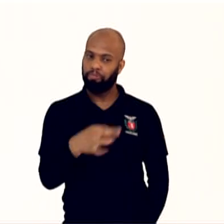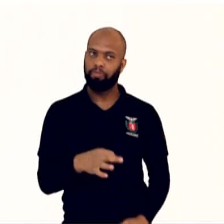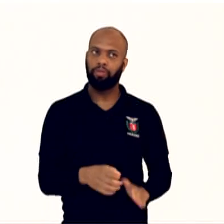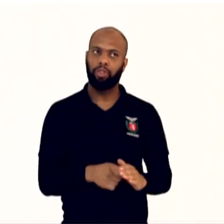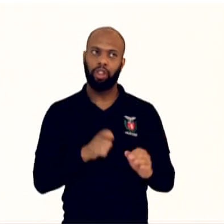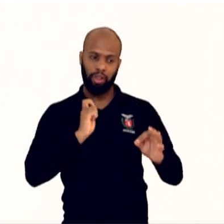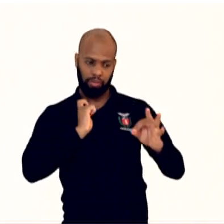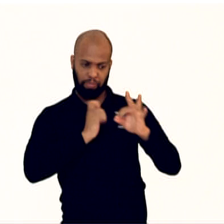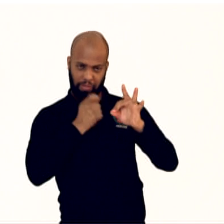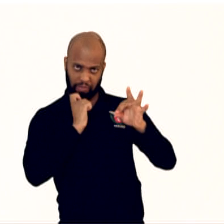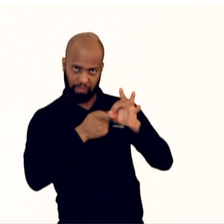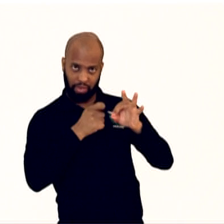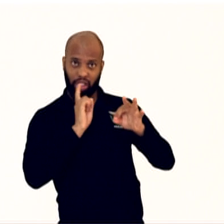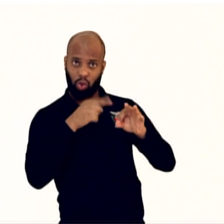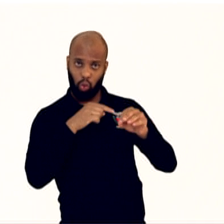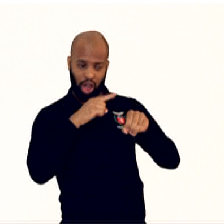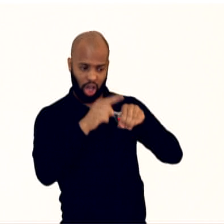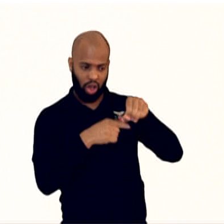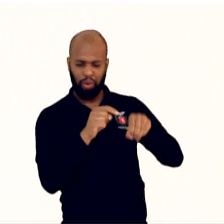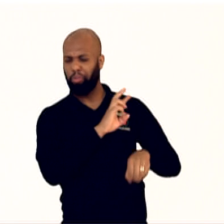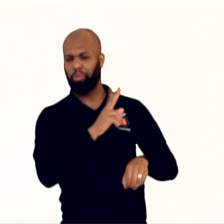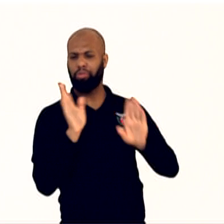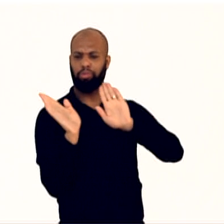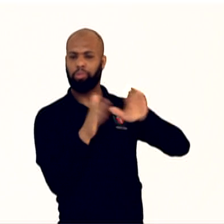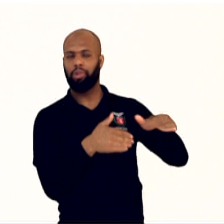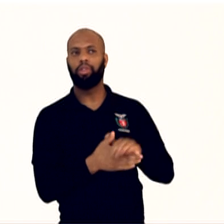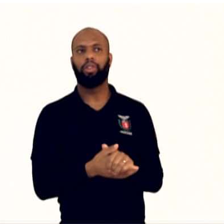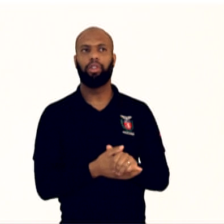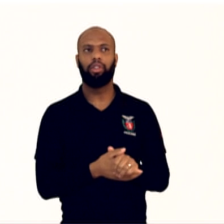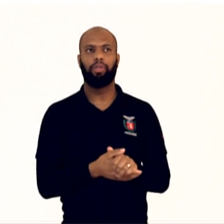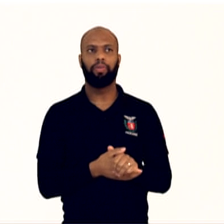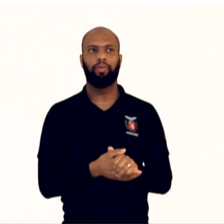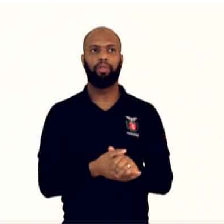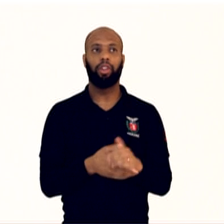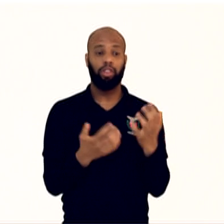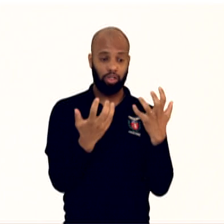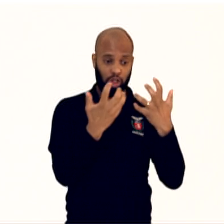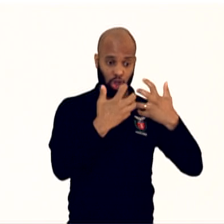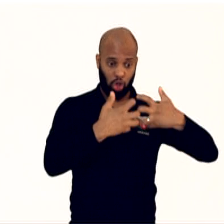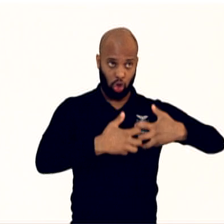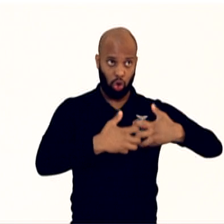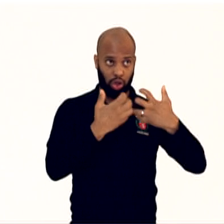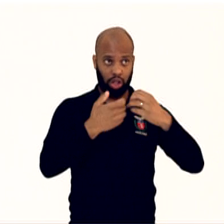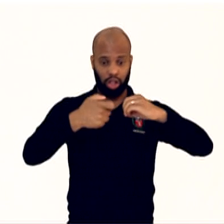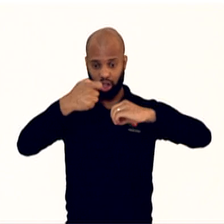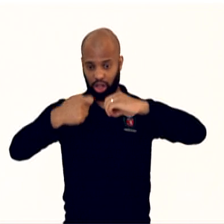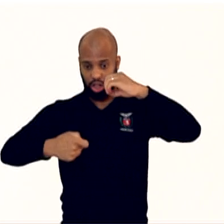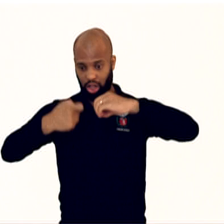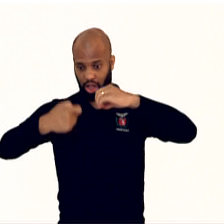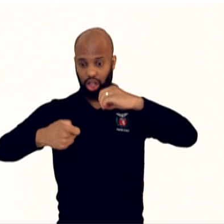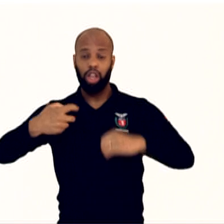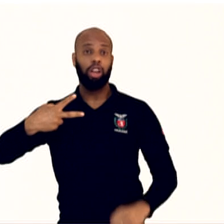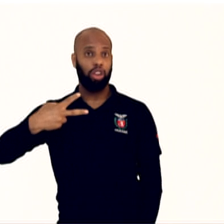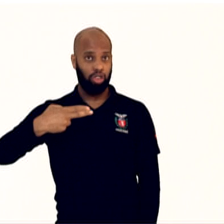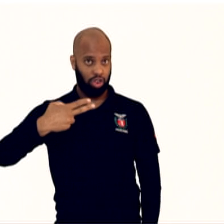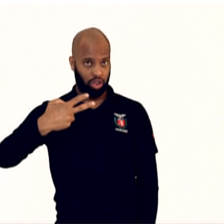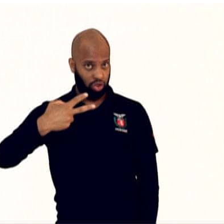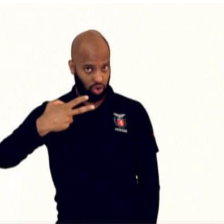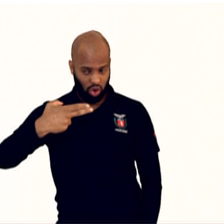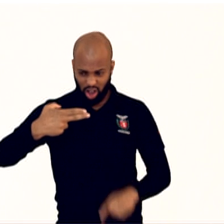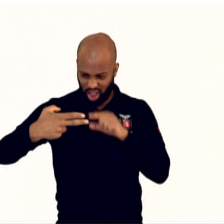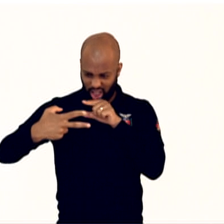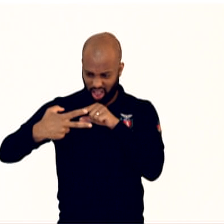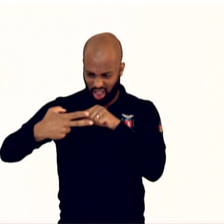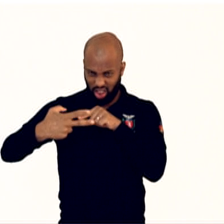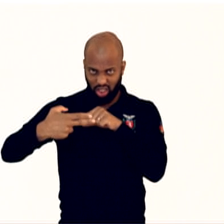Martelo é roda? Não é, então já não vamos nem olhar para ele, né? Engrenagem, roldana, tesoura. Tesoura também não é roda,